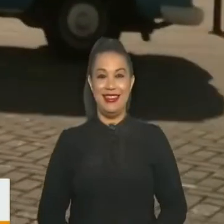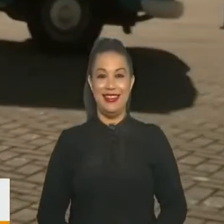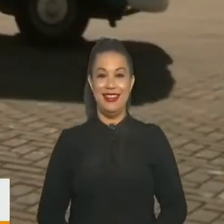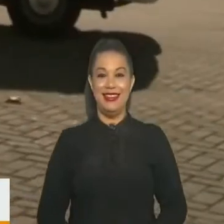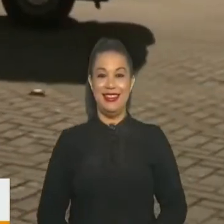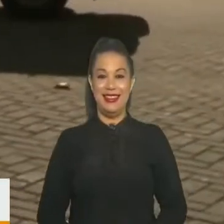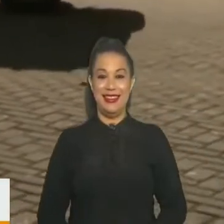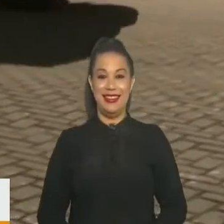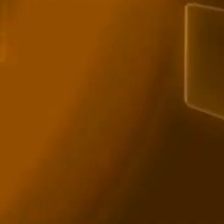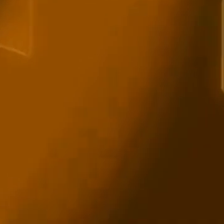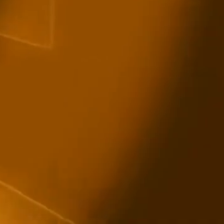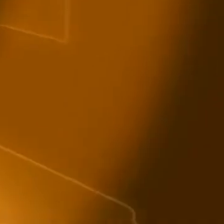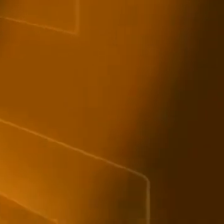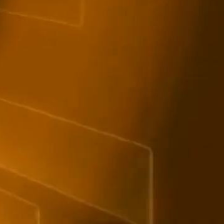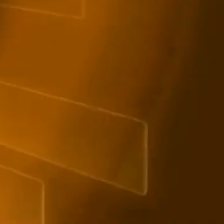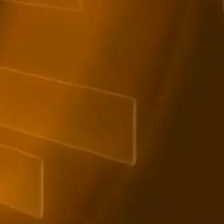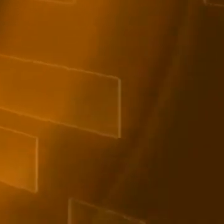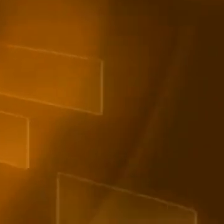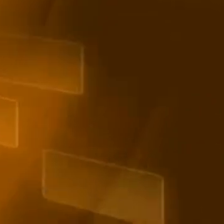Vamos fugir.